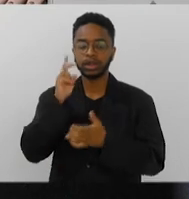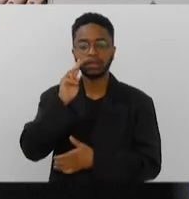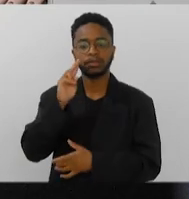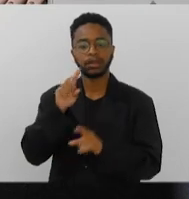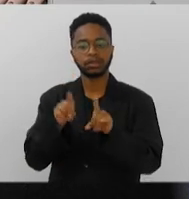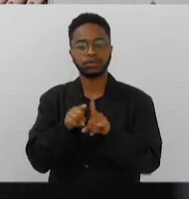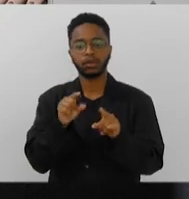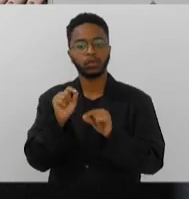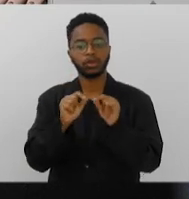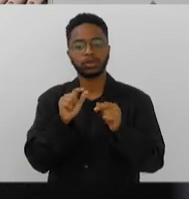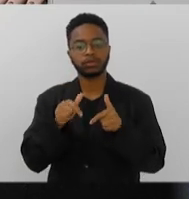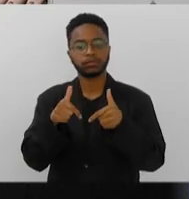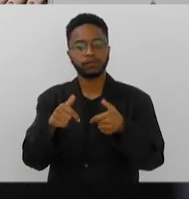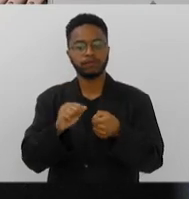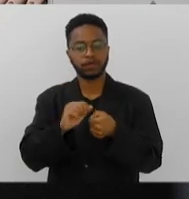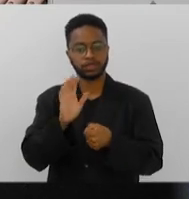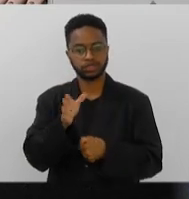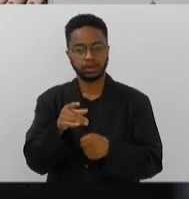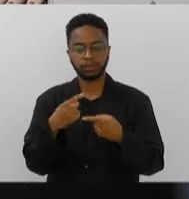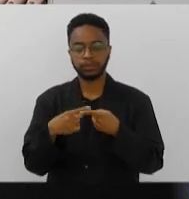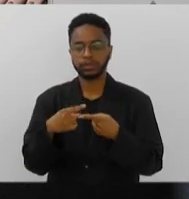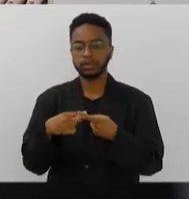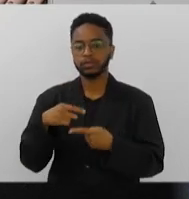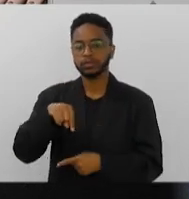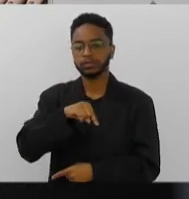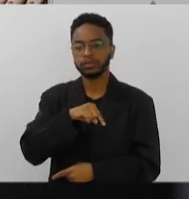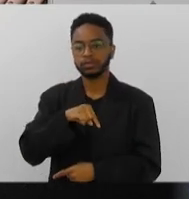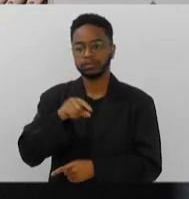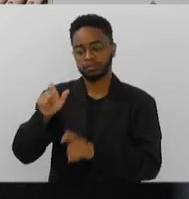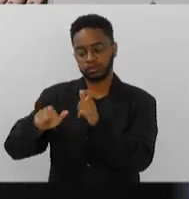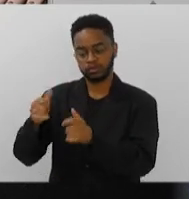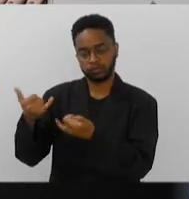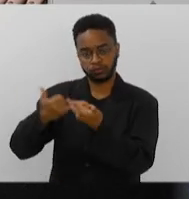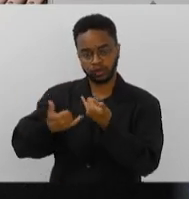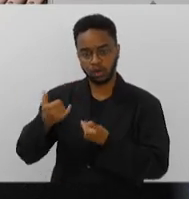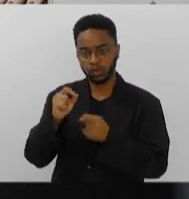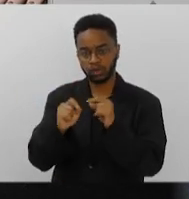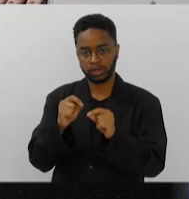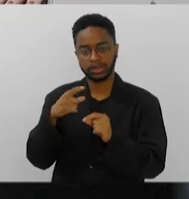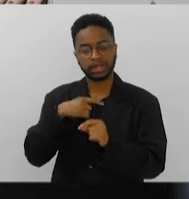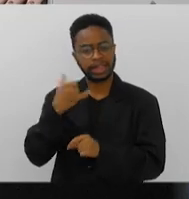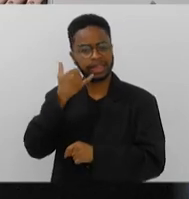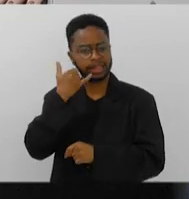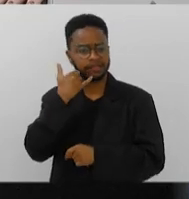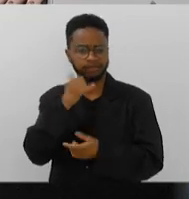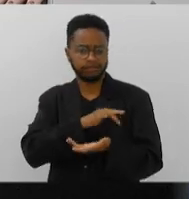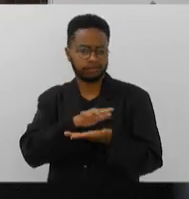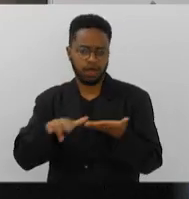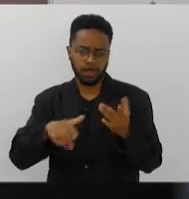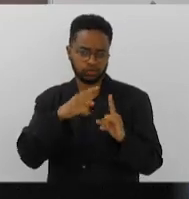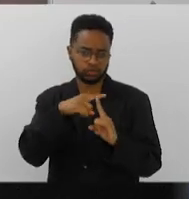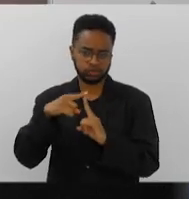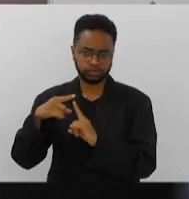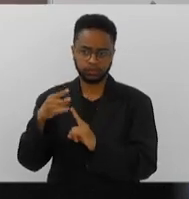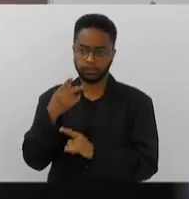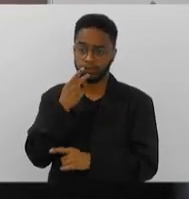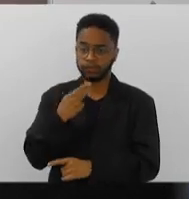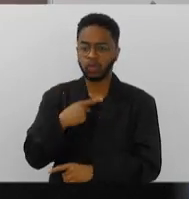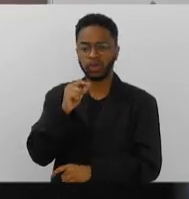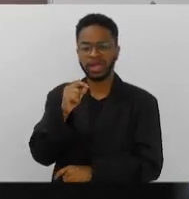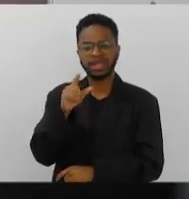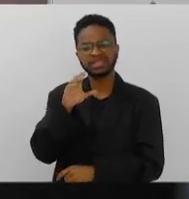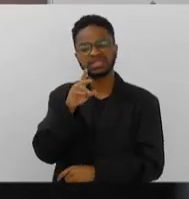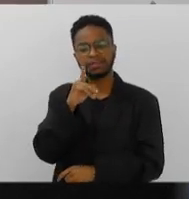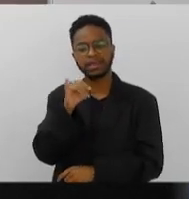as ações que foram feitas, porque muita gente disse assim para mim, recebi ligações de tudo quanto é tipo. Fred, mas a CPI, por